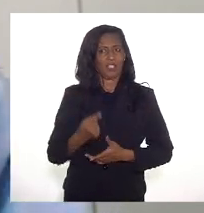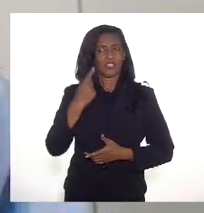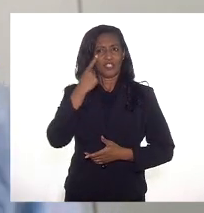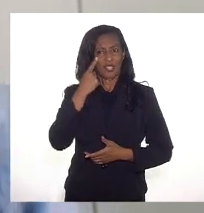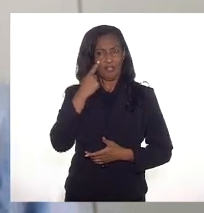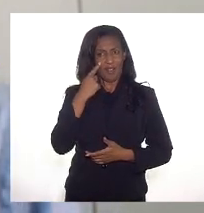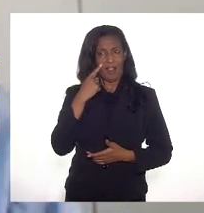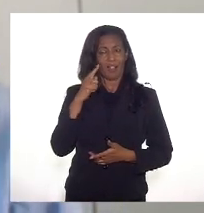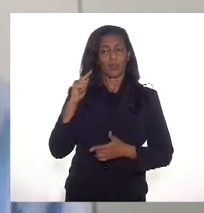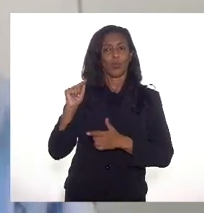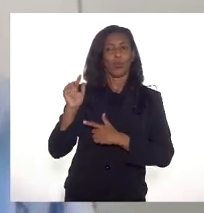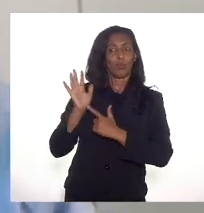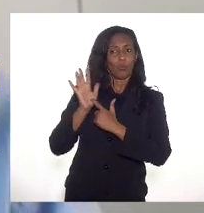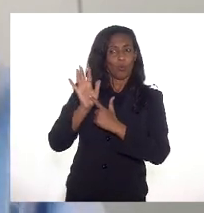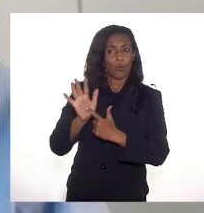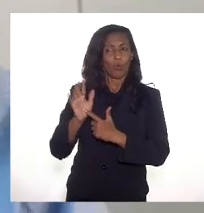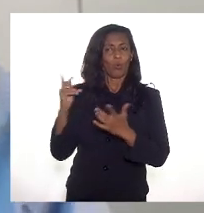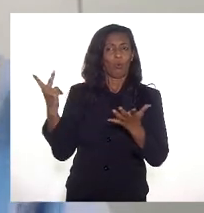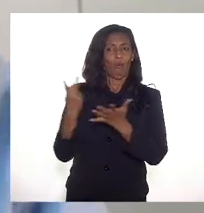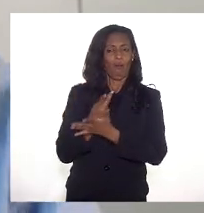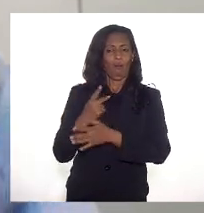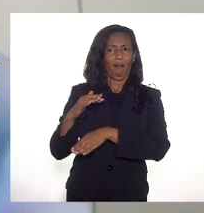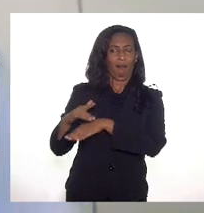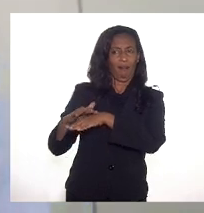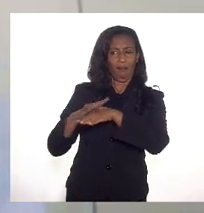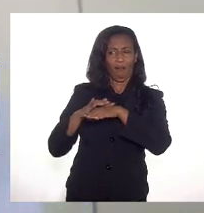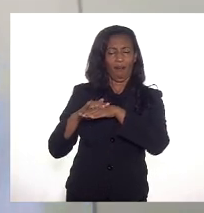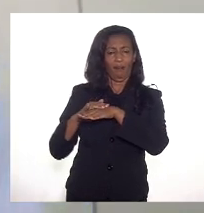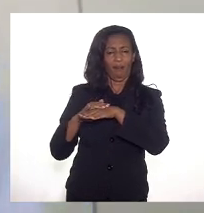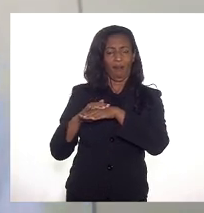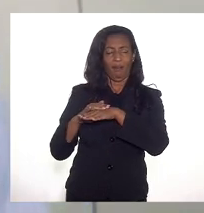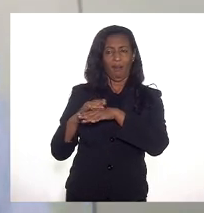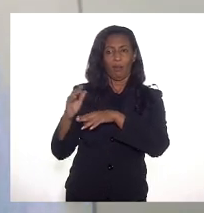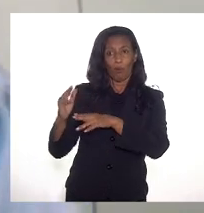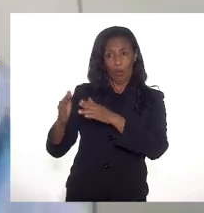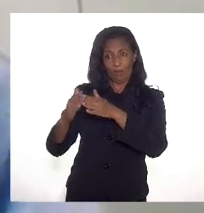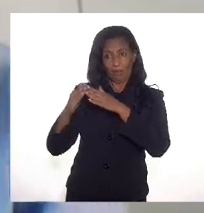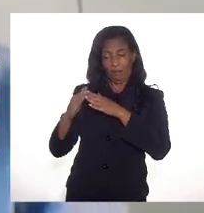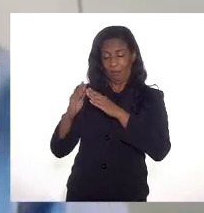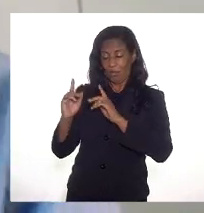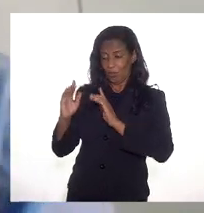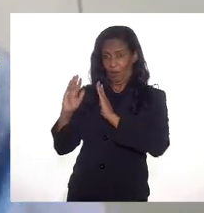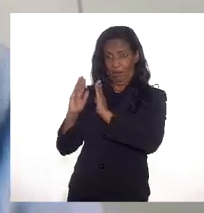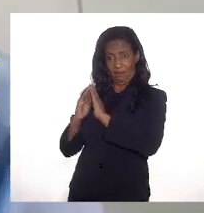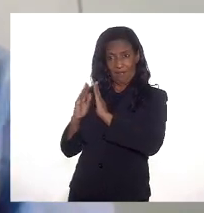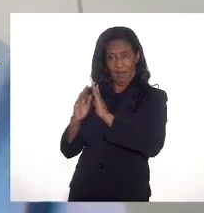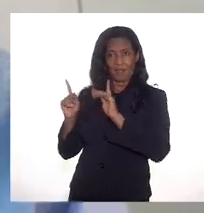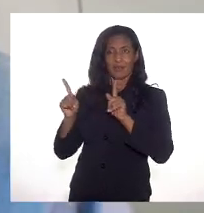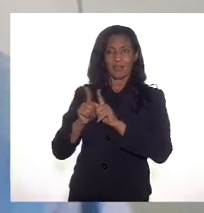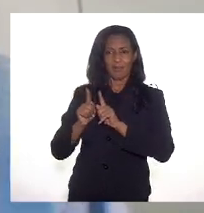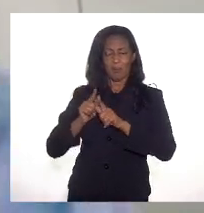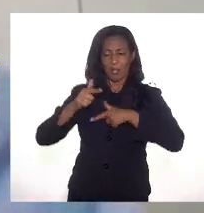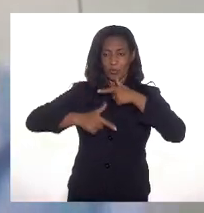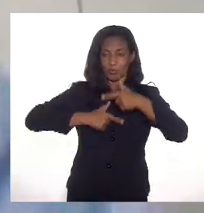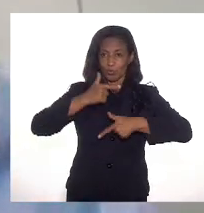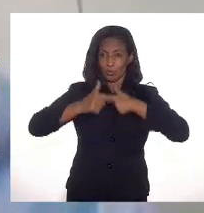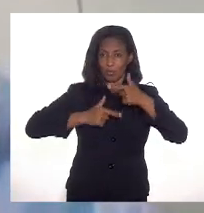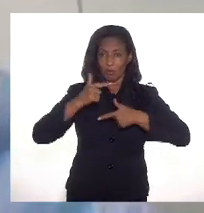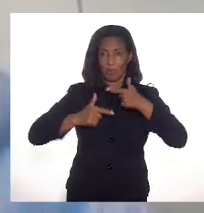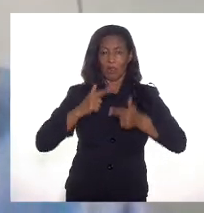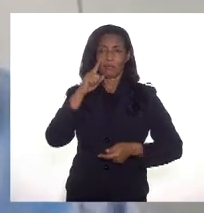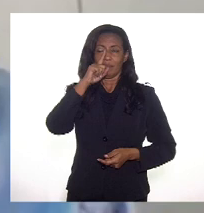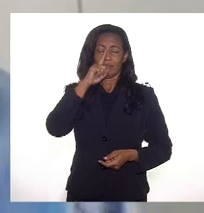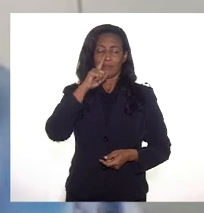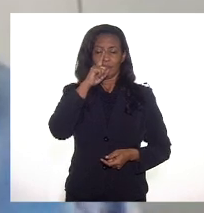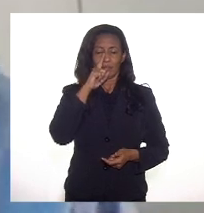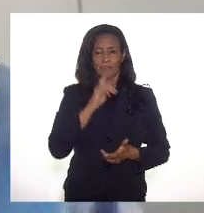da pandemia na saúde mental, é efeito por conta do isolamento e é um efeito também por conta do trabalho sob risco.